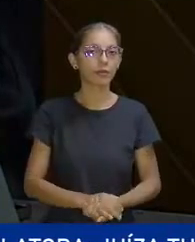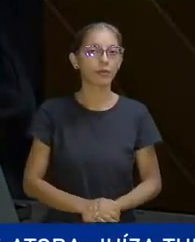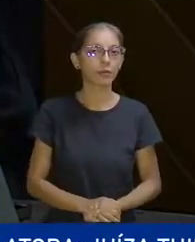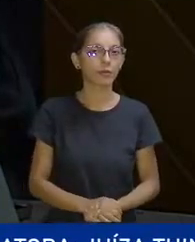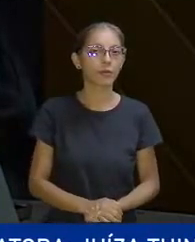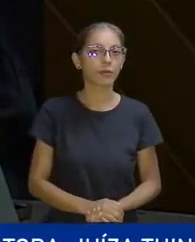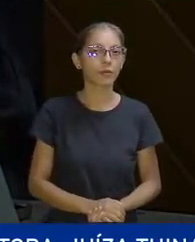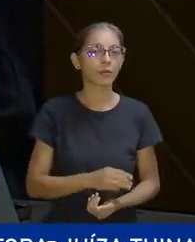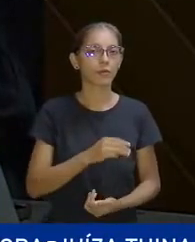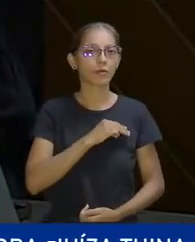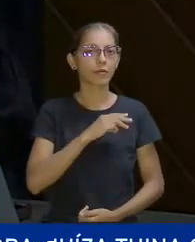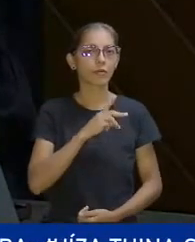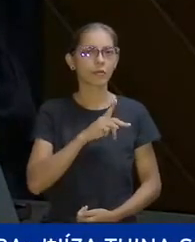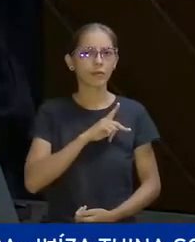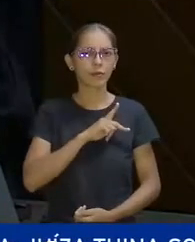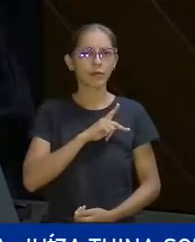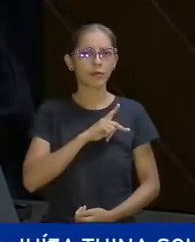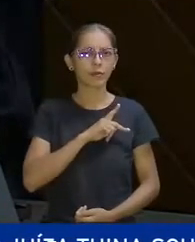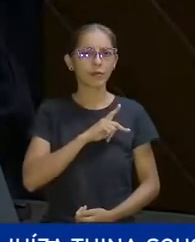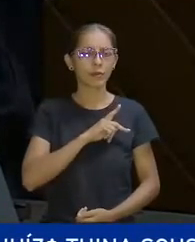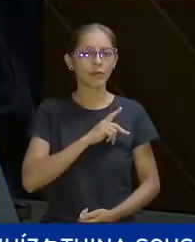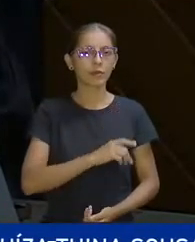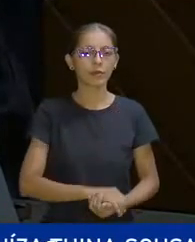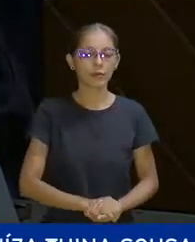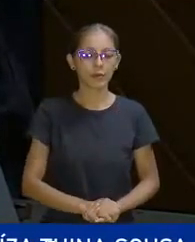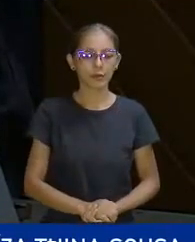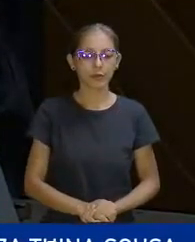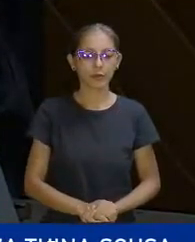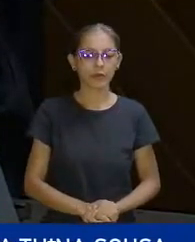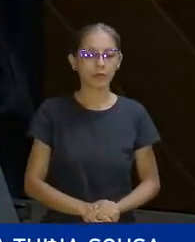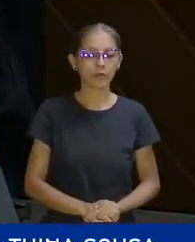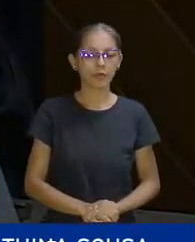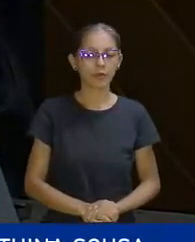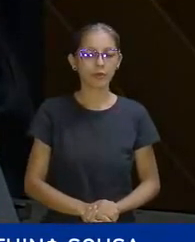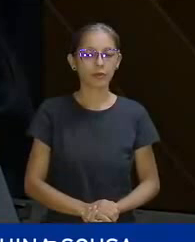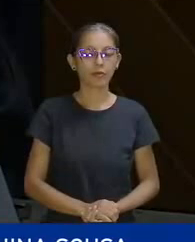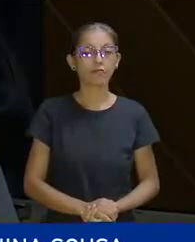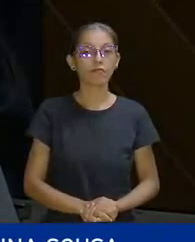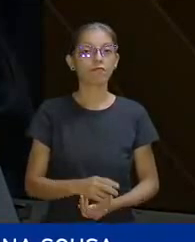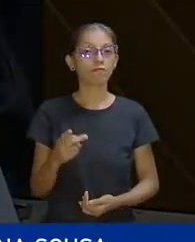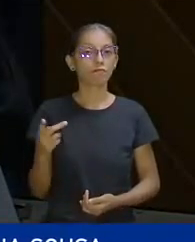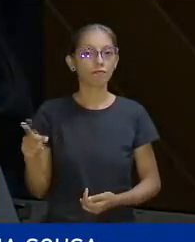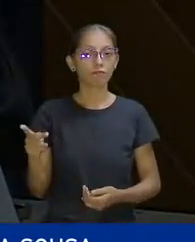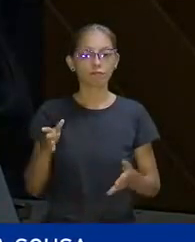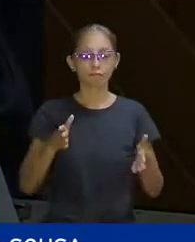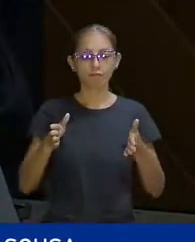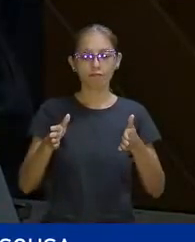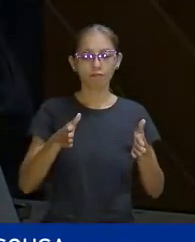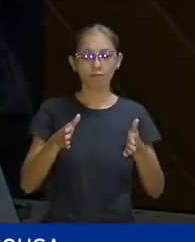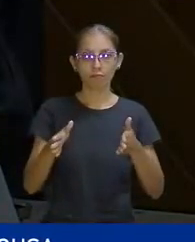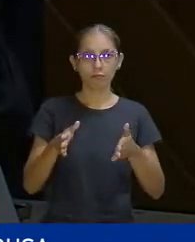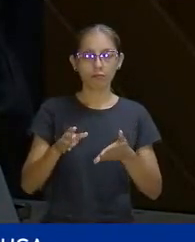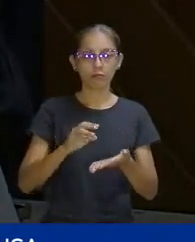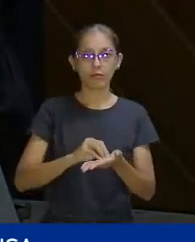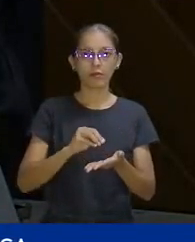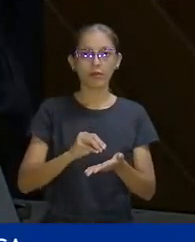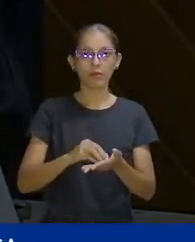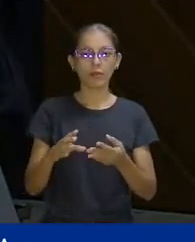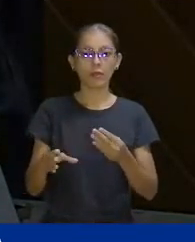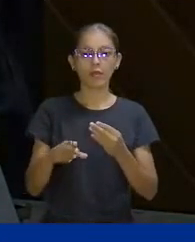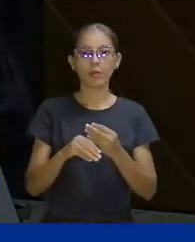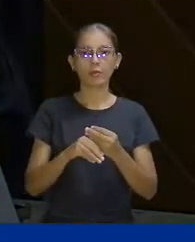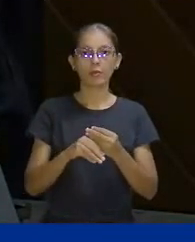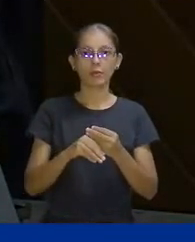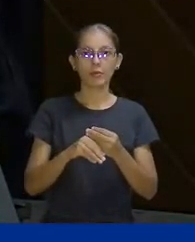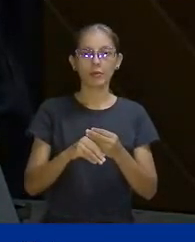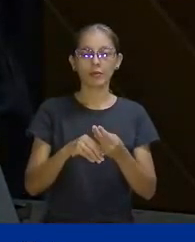5146-103. O Ministério Público Eleitoral, em manifestação, em razão do transcurso do prazo, requereu a inclusão do feito em